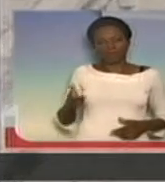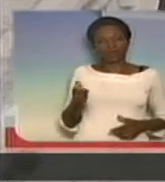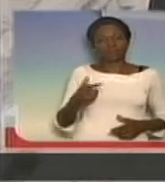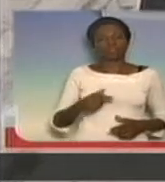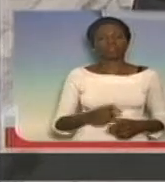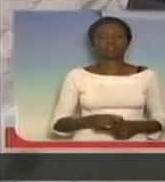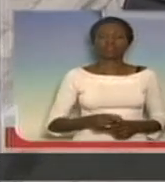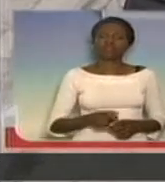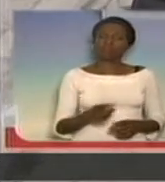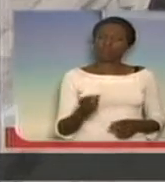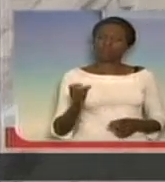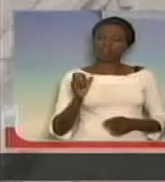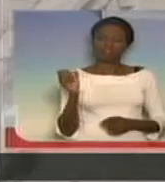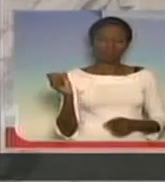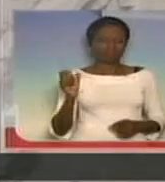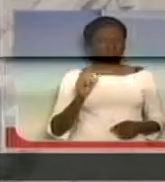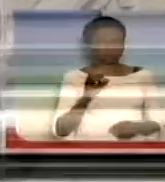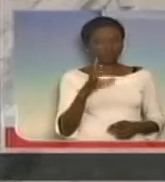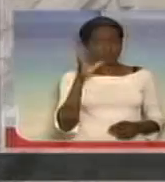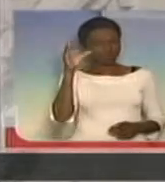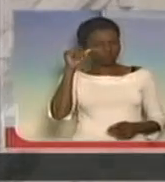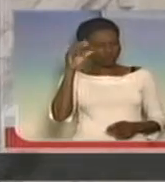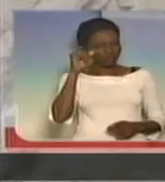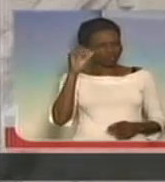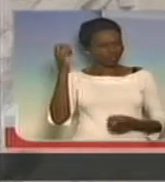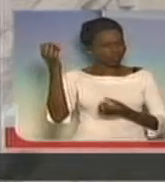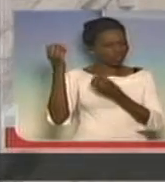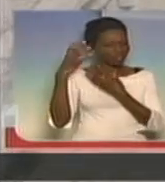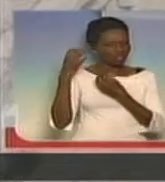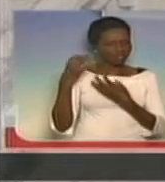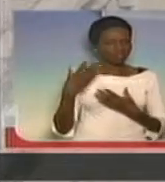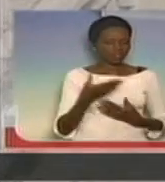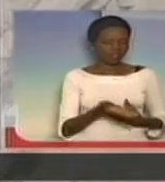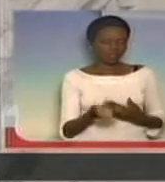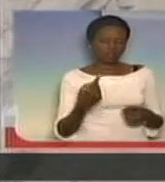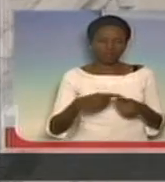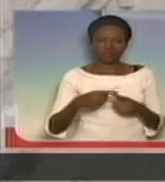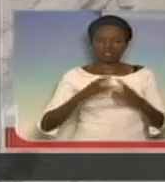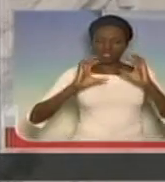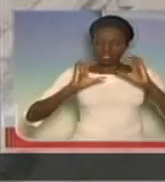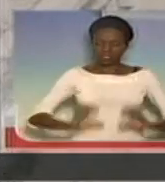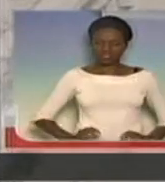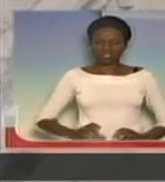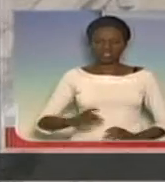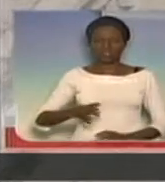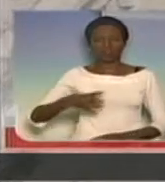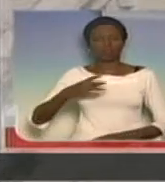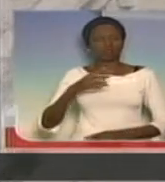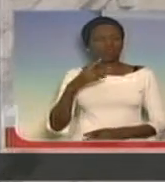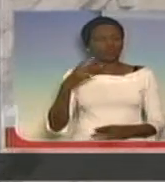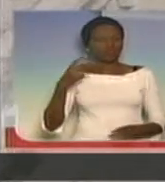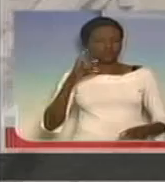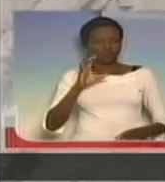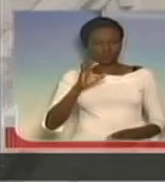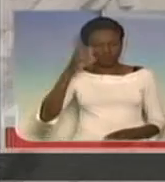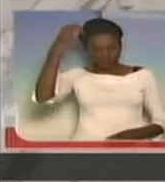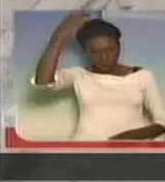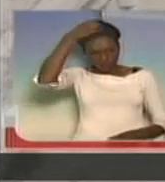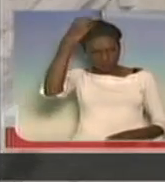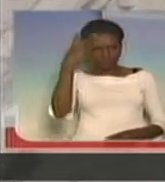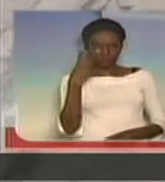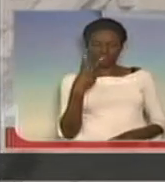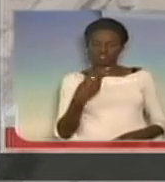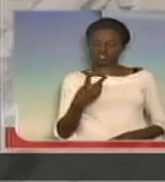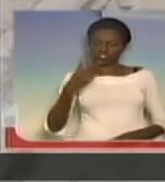Interessante essa notícia, porque nós temos aqui um cidadão acusado de duplo homicídio, sendo que uma das vítimas é o próprio